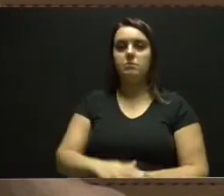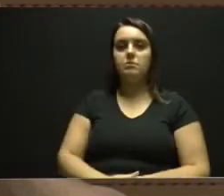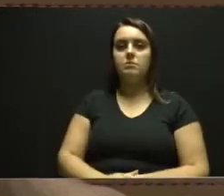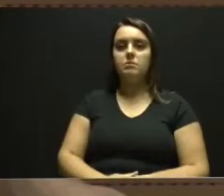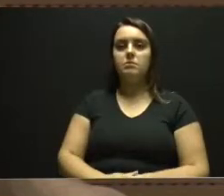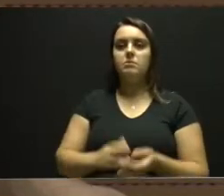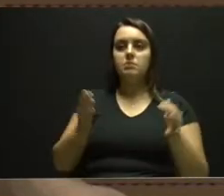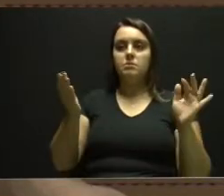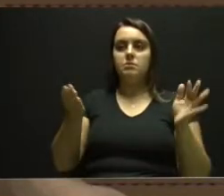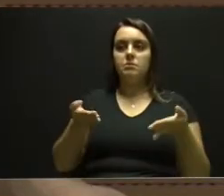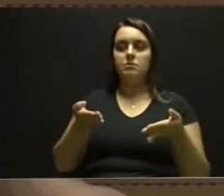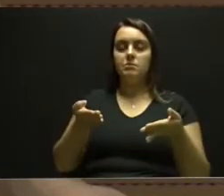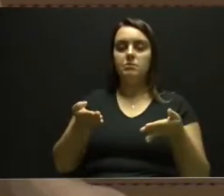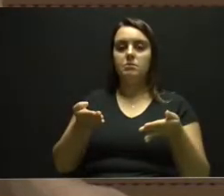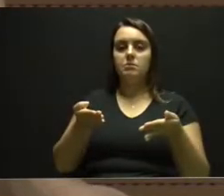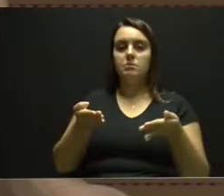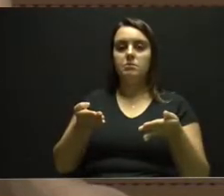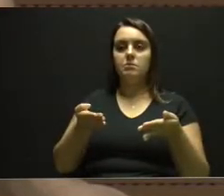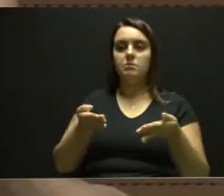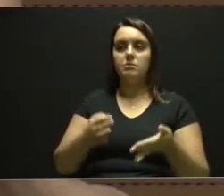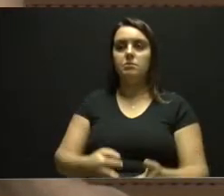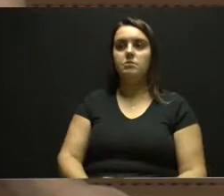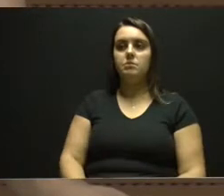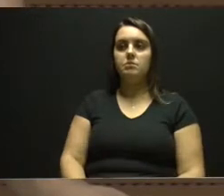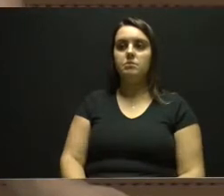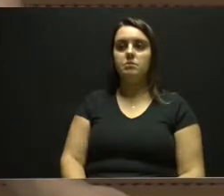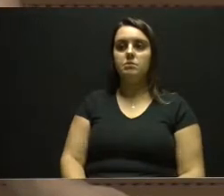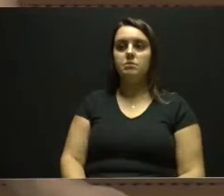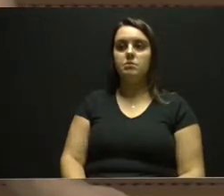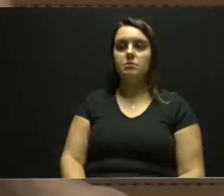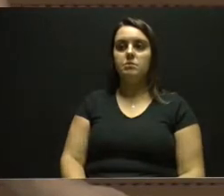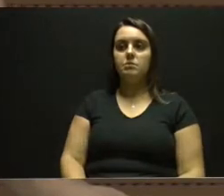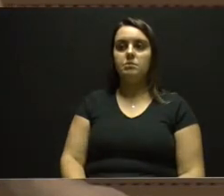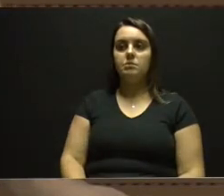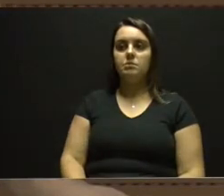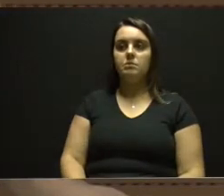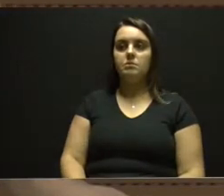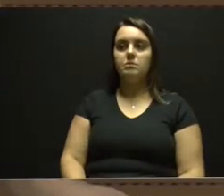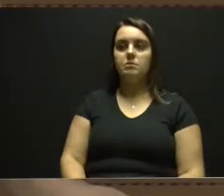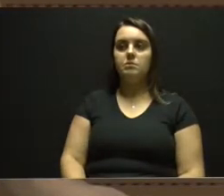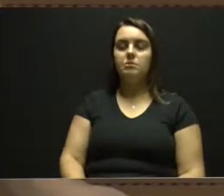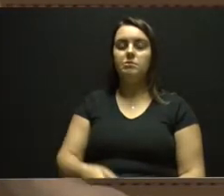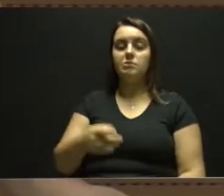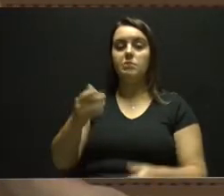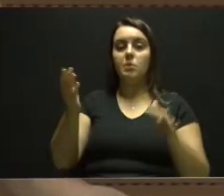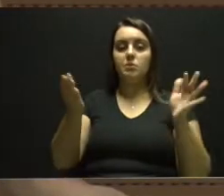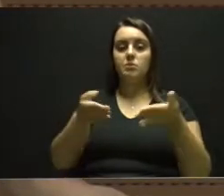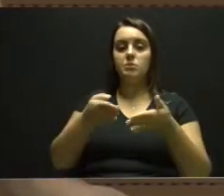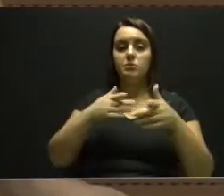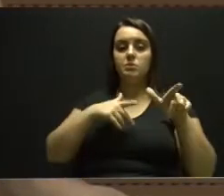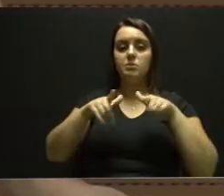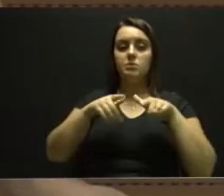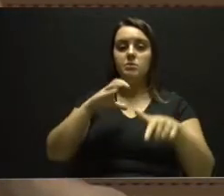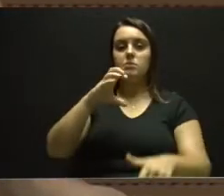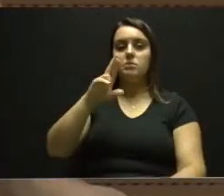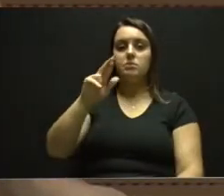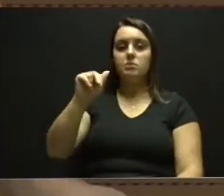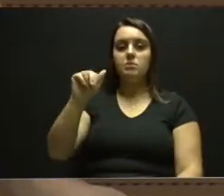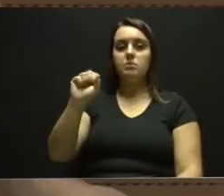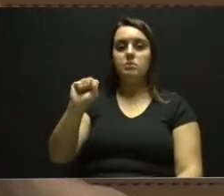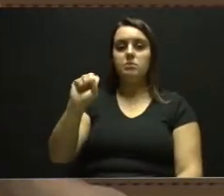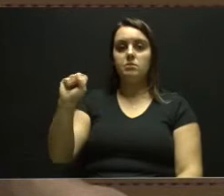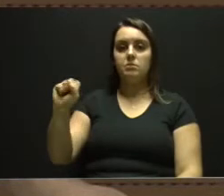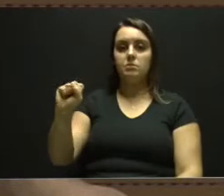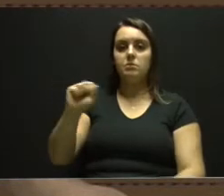hoje pra resumir um pouco que eu gosto de falar um pouquinho hoje eu me com trabalho no cras na qual eu amo trabalho com